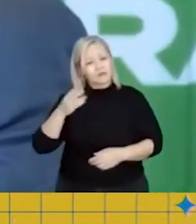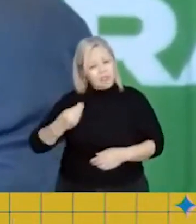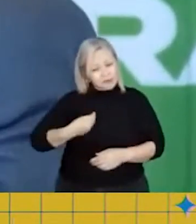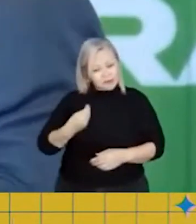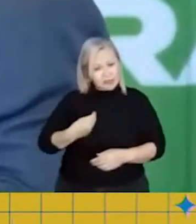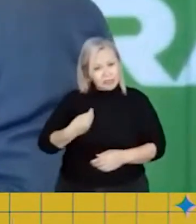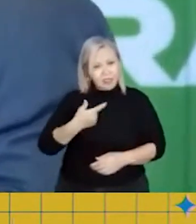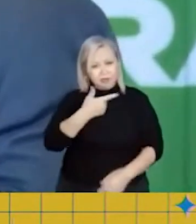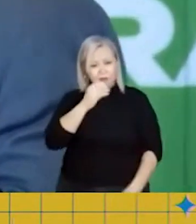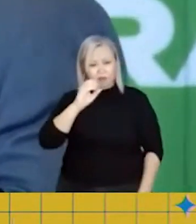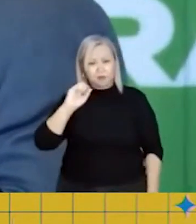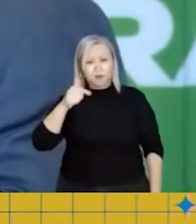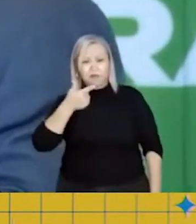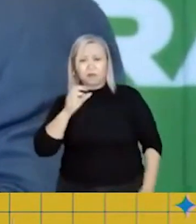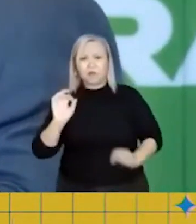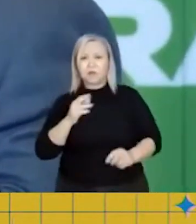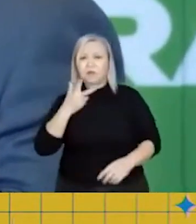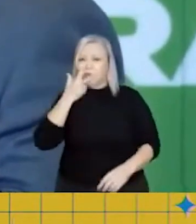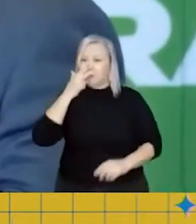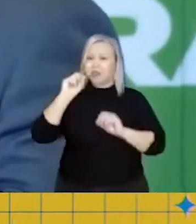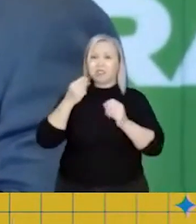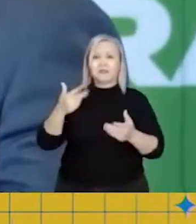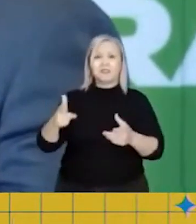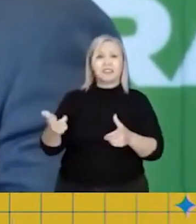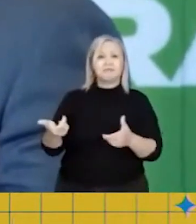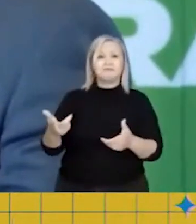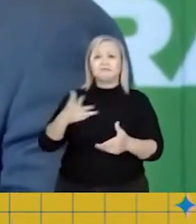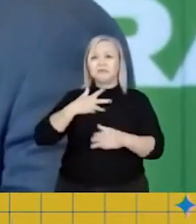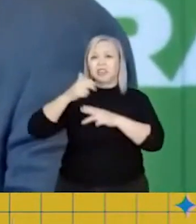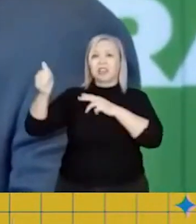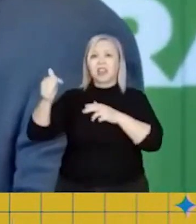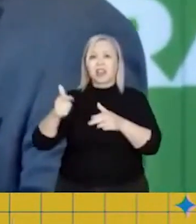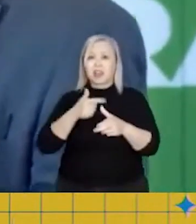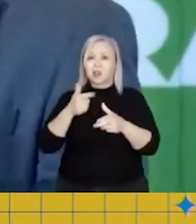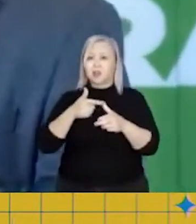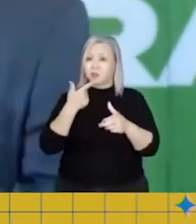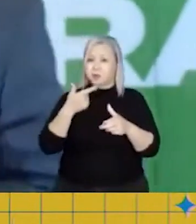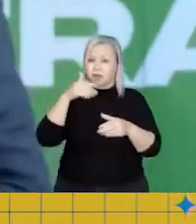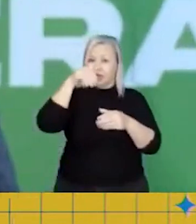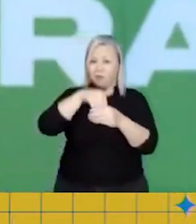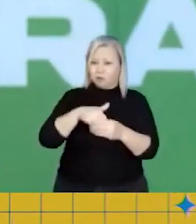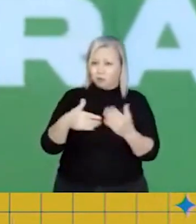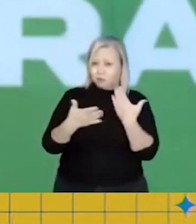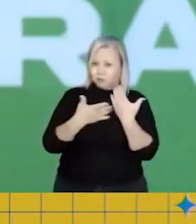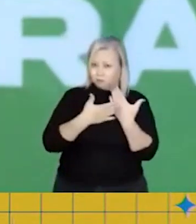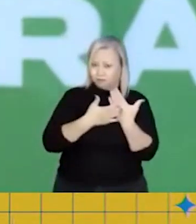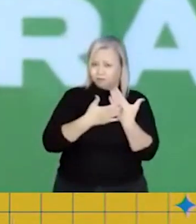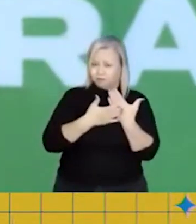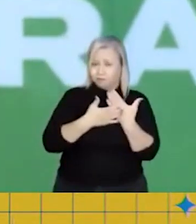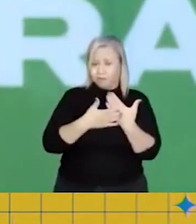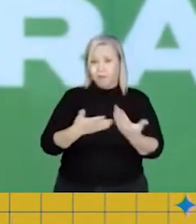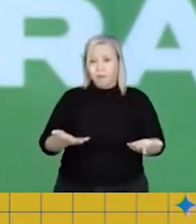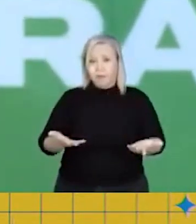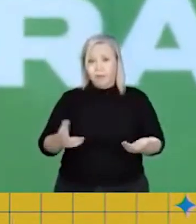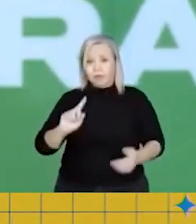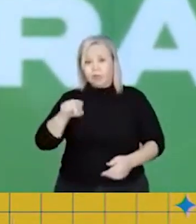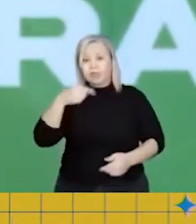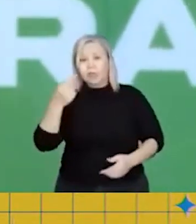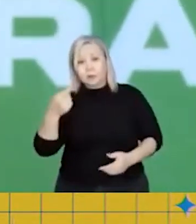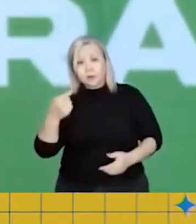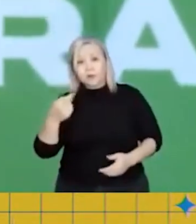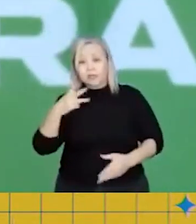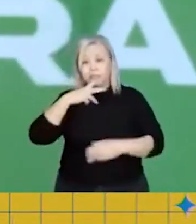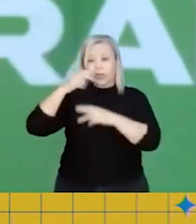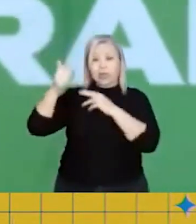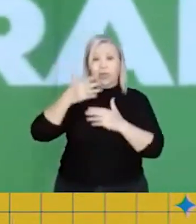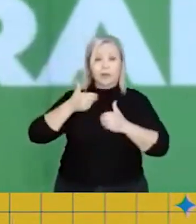primeiro turno e não ganhei. E ganhamos melhor no segundo turno. O que que eu quero dizer para vocês? Veja como é que